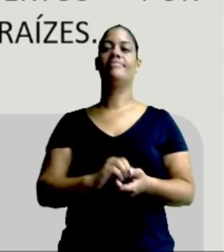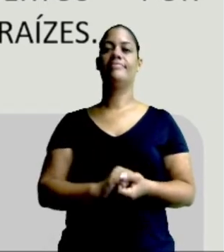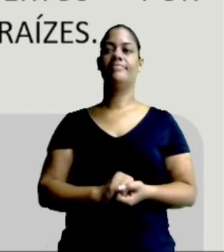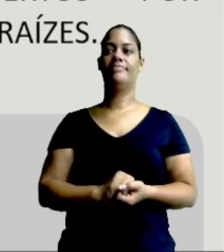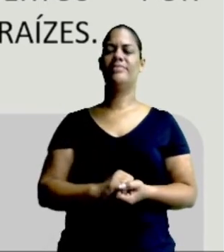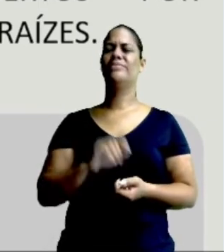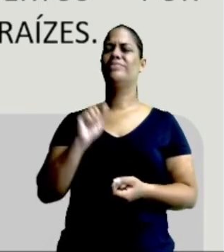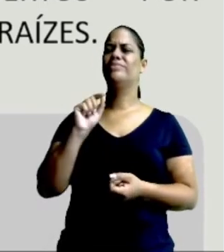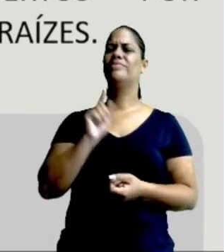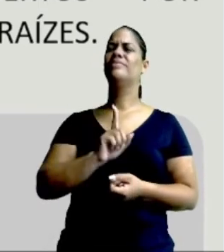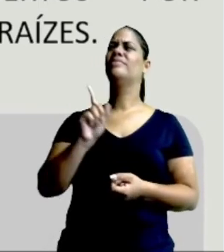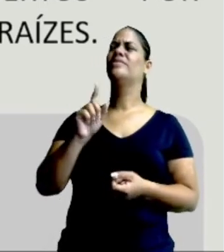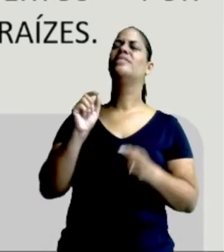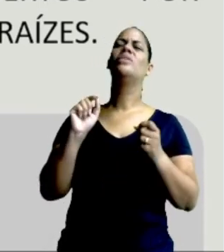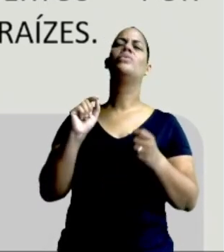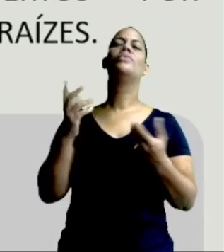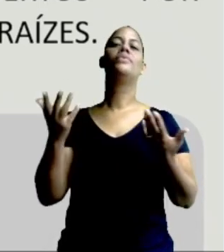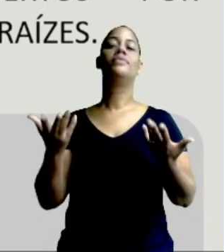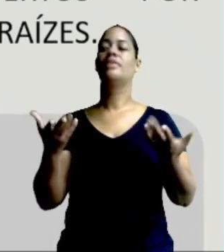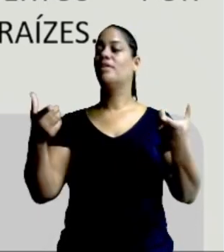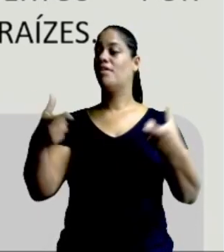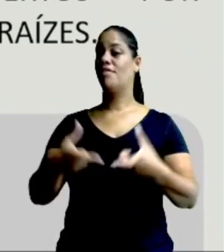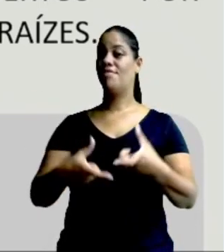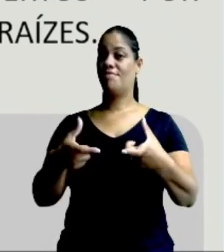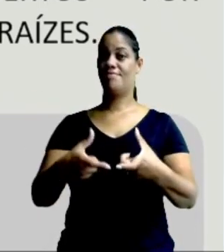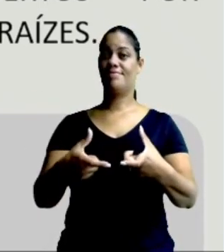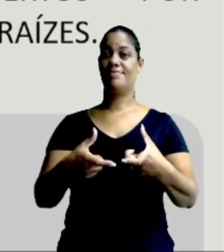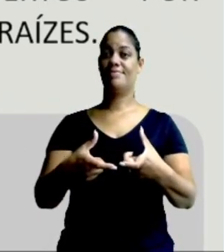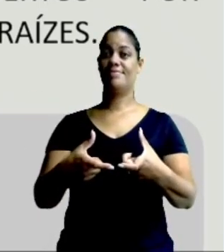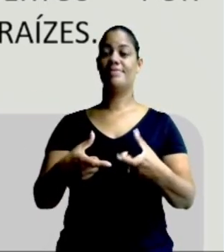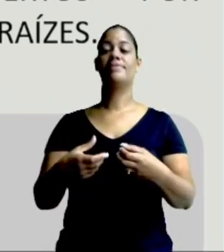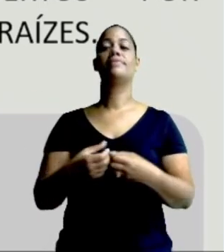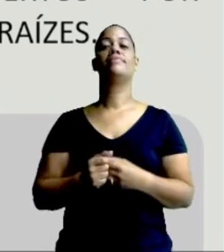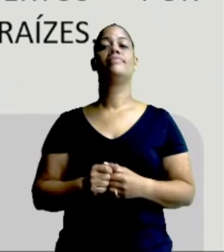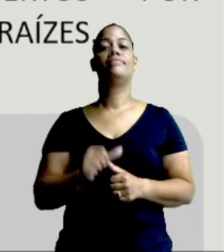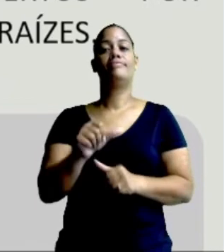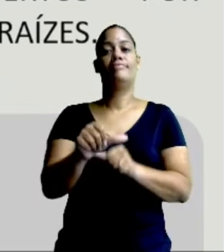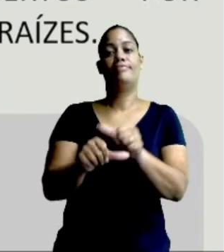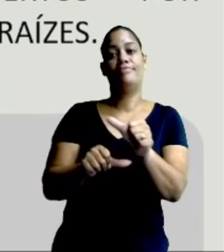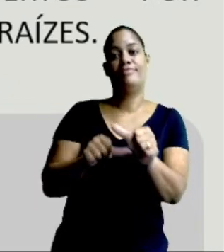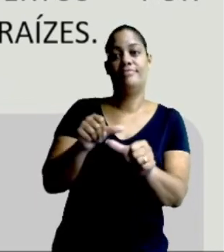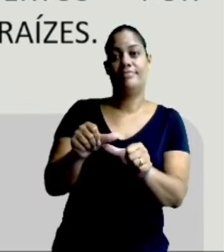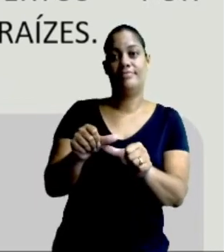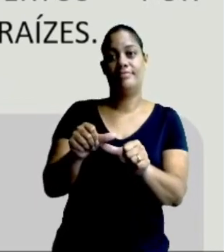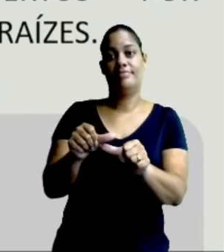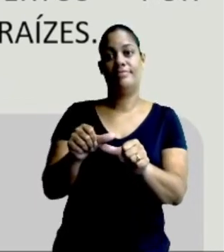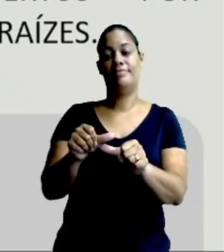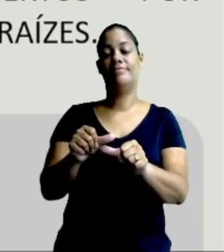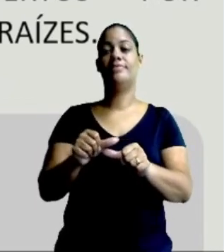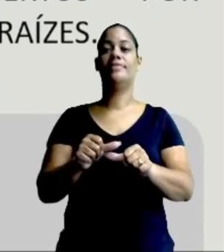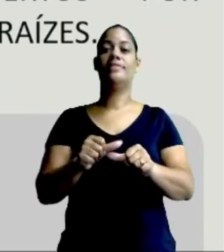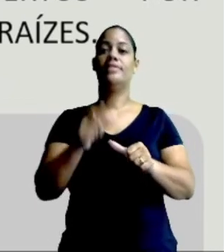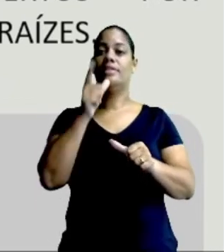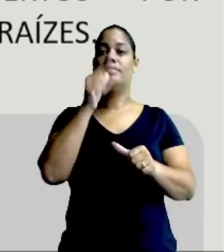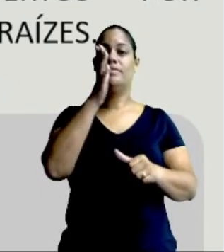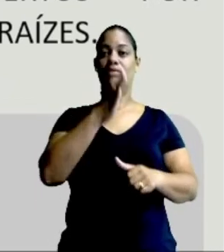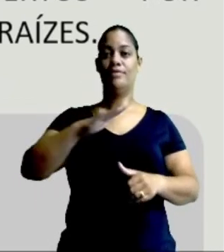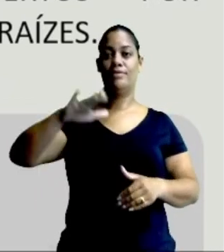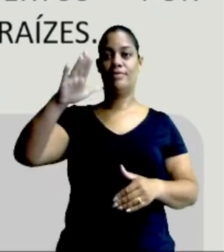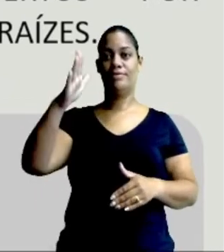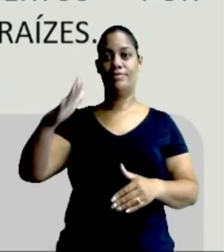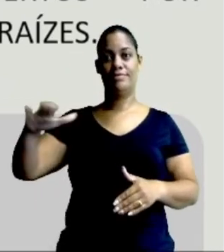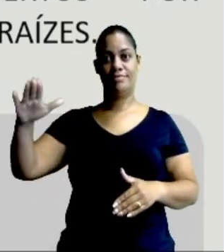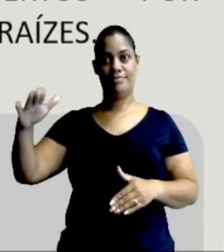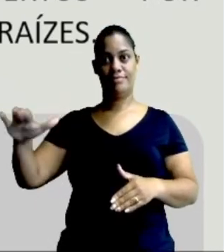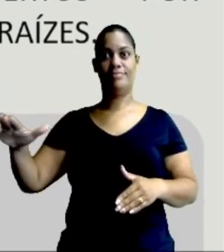o que é o manguezal? Onde é que eu localizo esse manguezal? Ele localiza-se na transição do domínio dos mares de morro